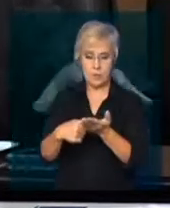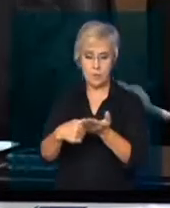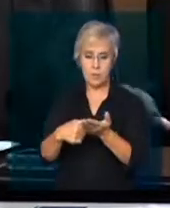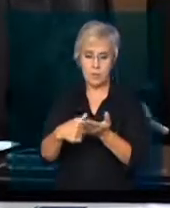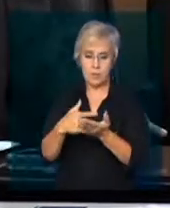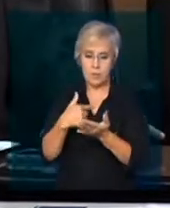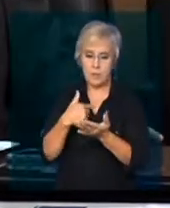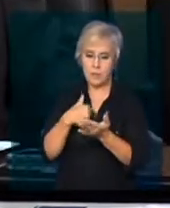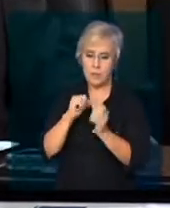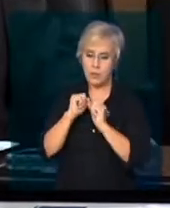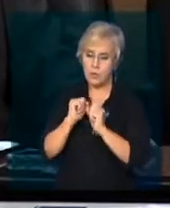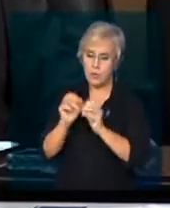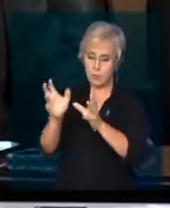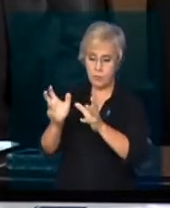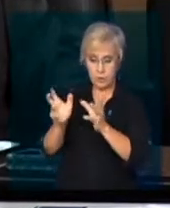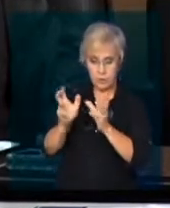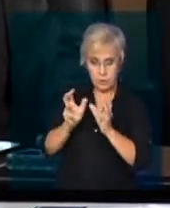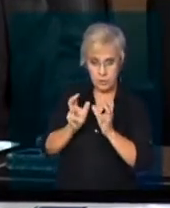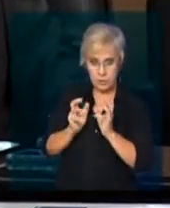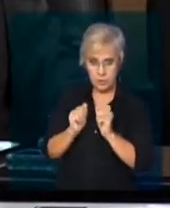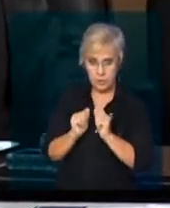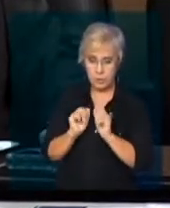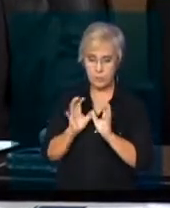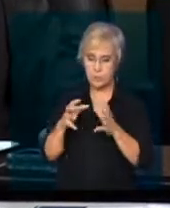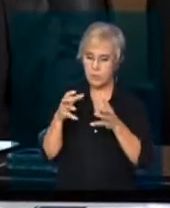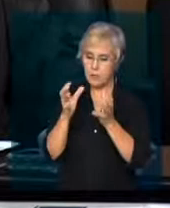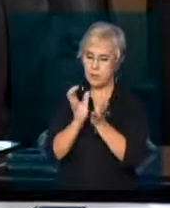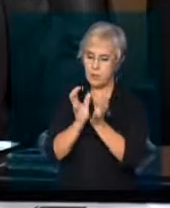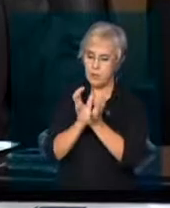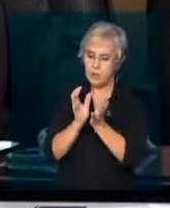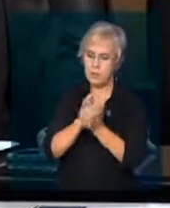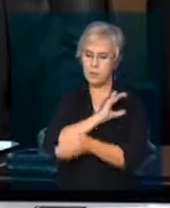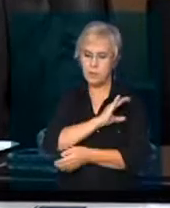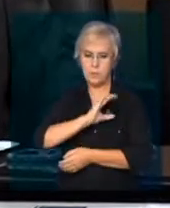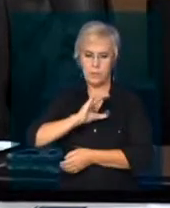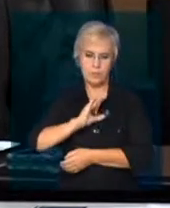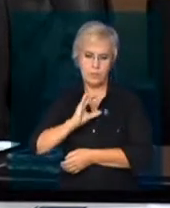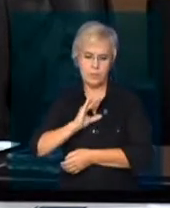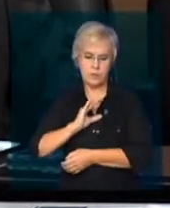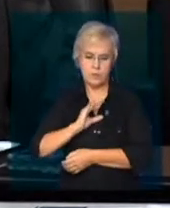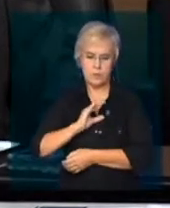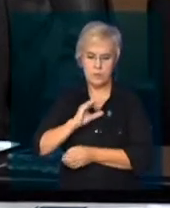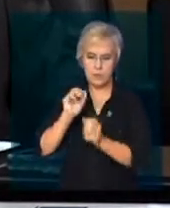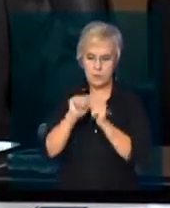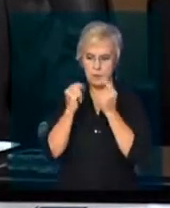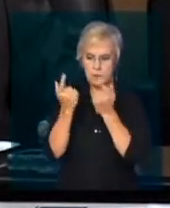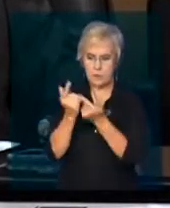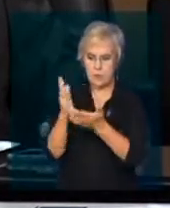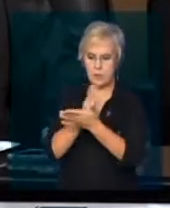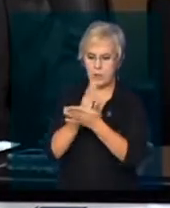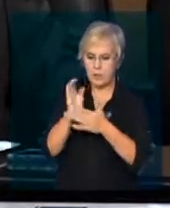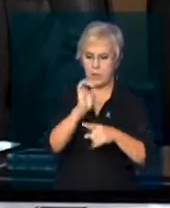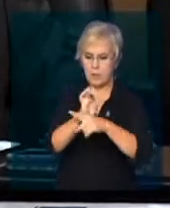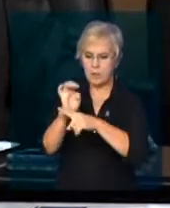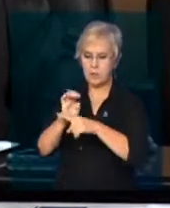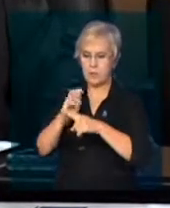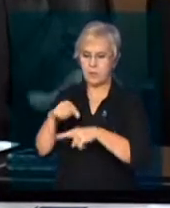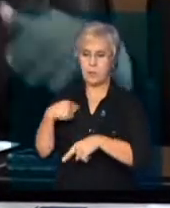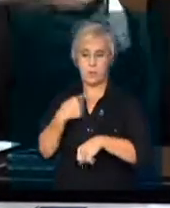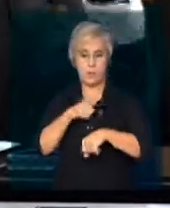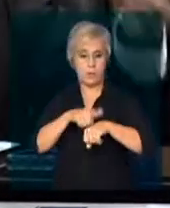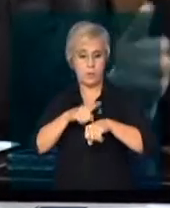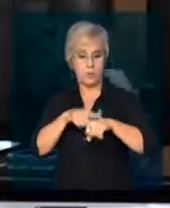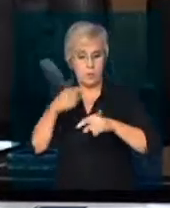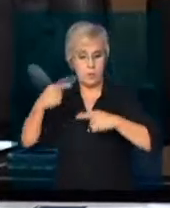receber uma comissão de presidentes de assembleias legislativas de alguns estados, Nós estamos num movimento para discutir